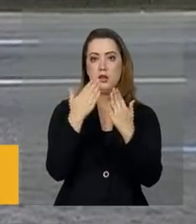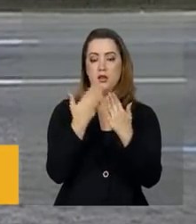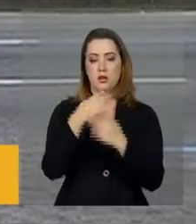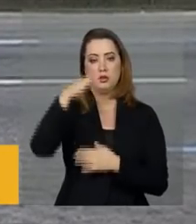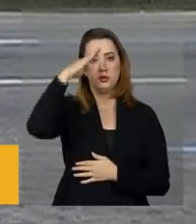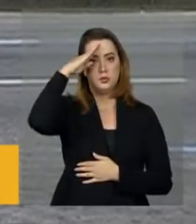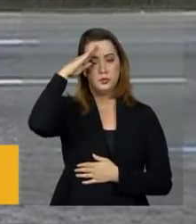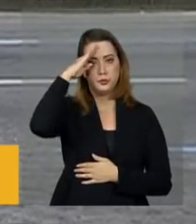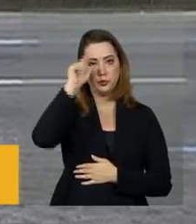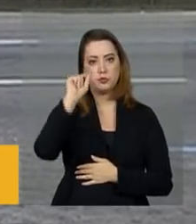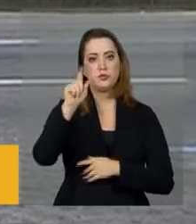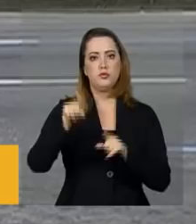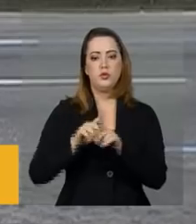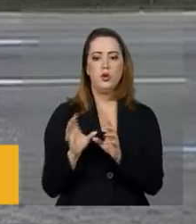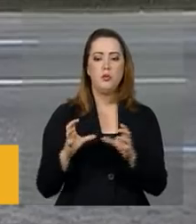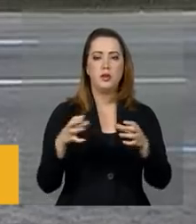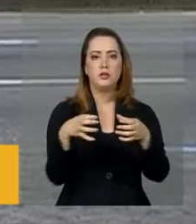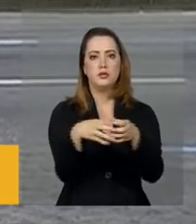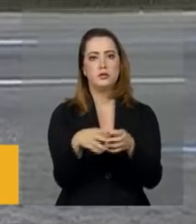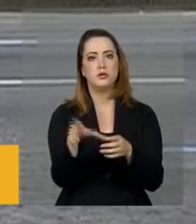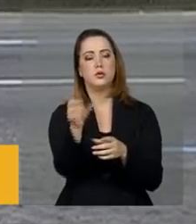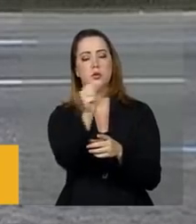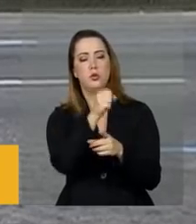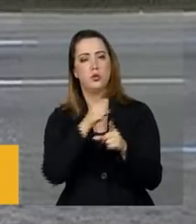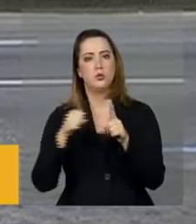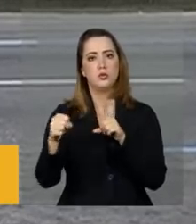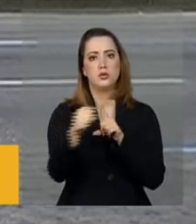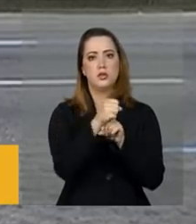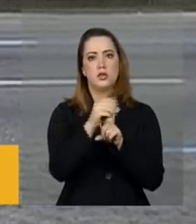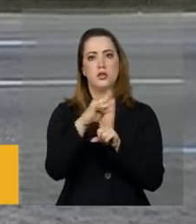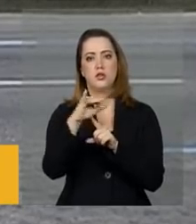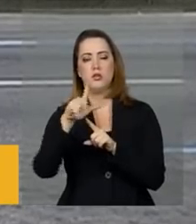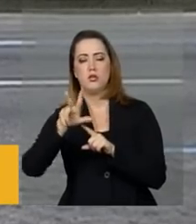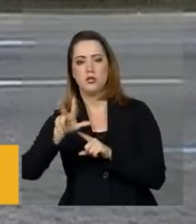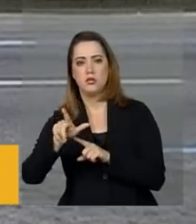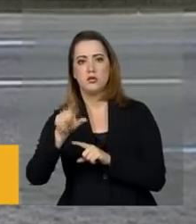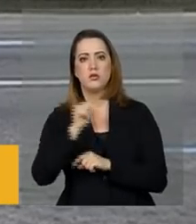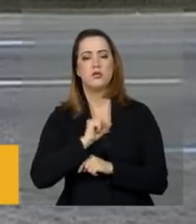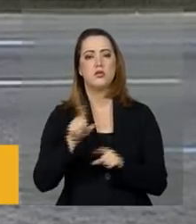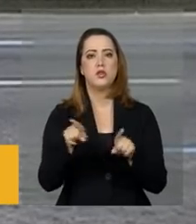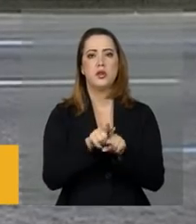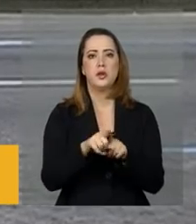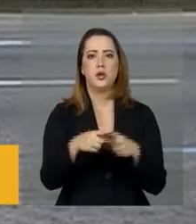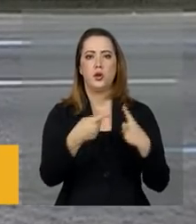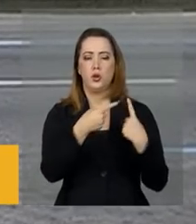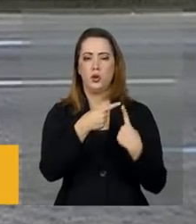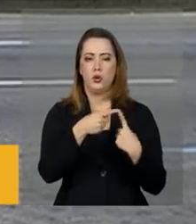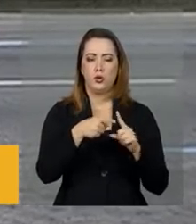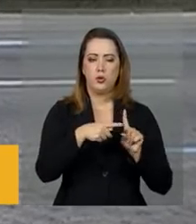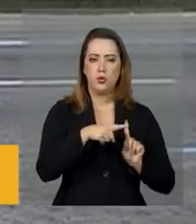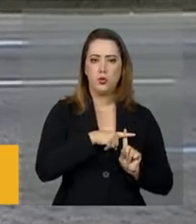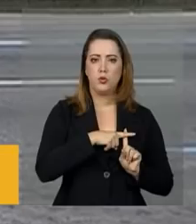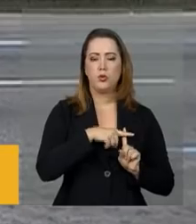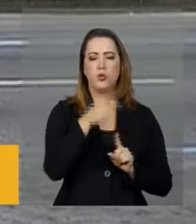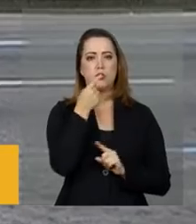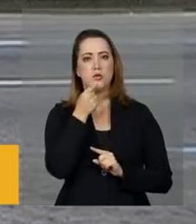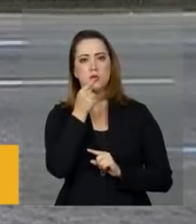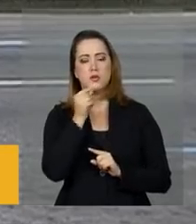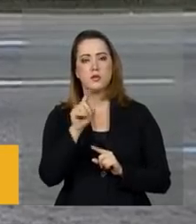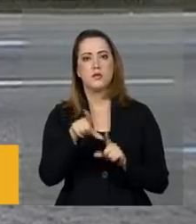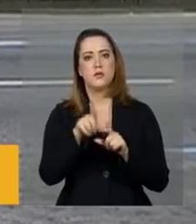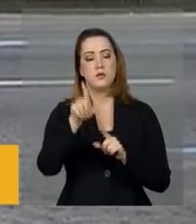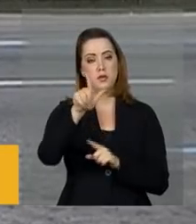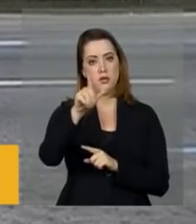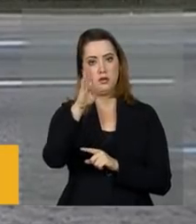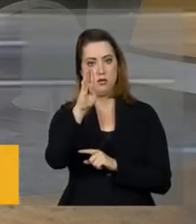e entidades da sociedade civil, como a União dos Escoteiros do Brasil, Cruz Vermelha e Legião da Boa Vontade. Eu